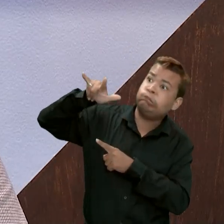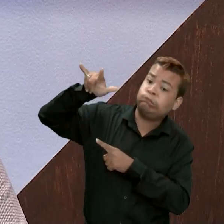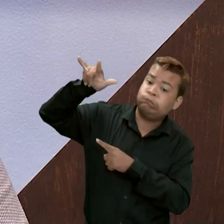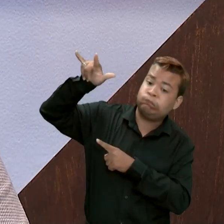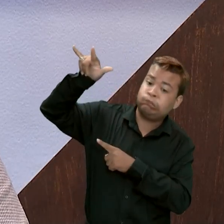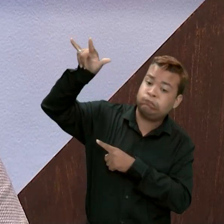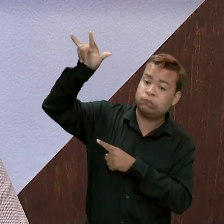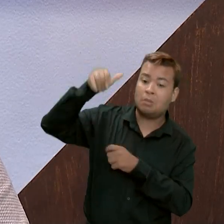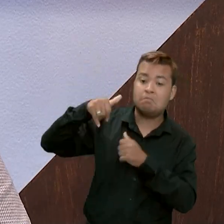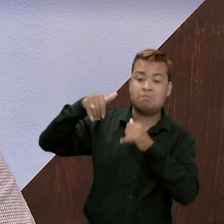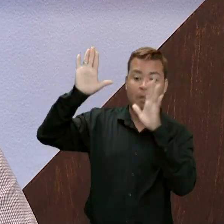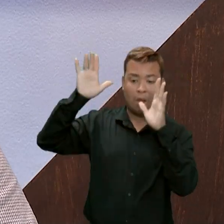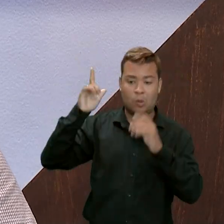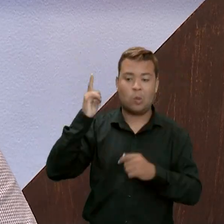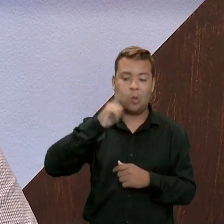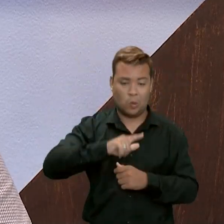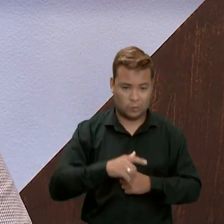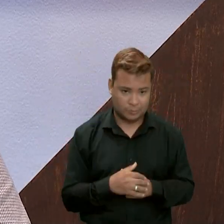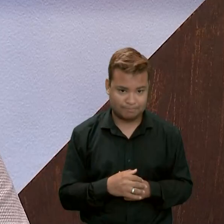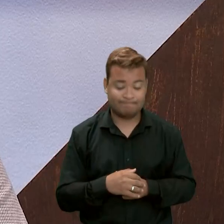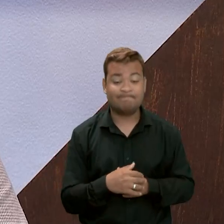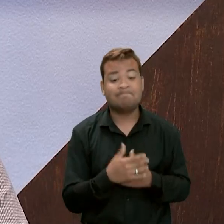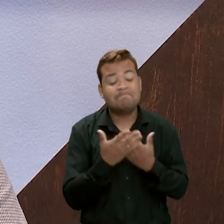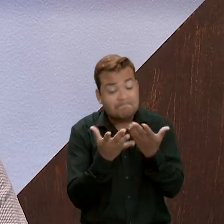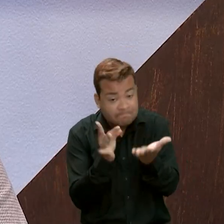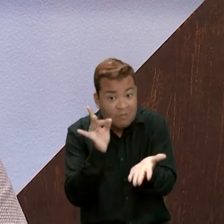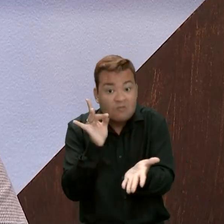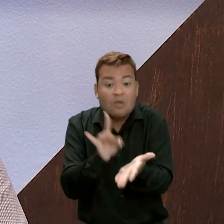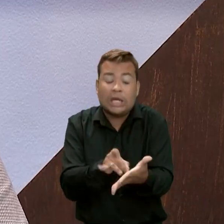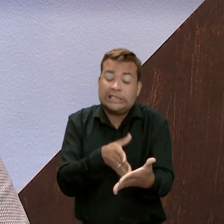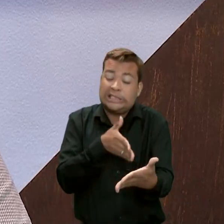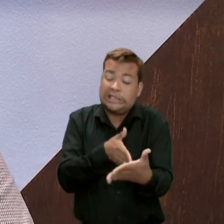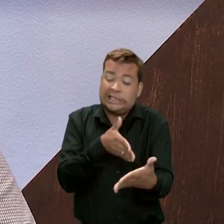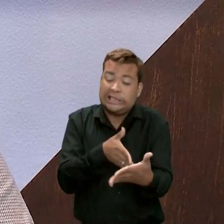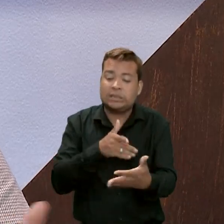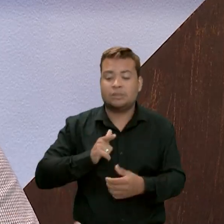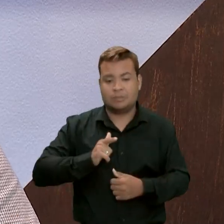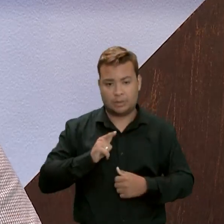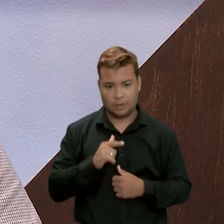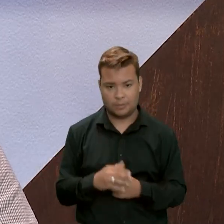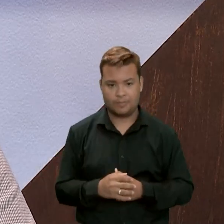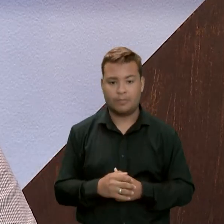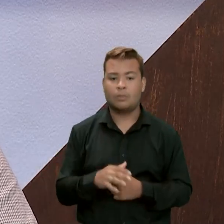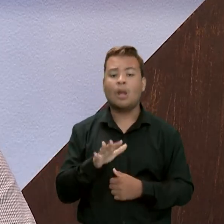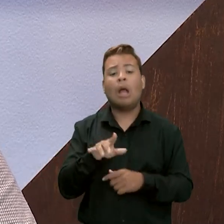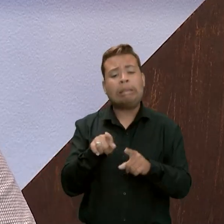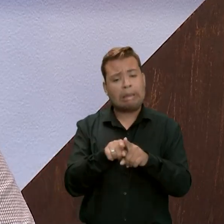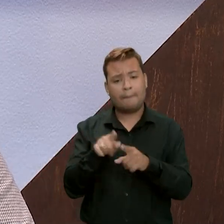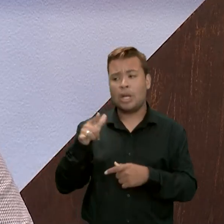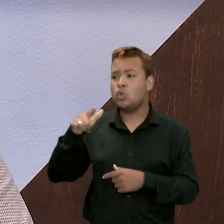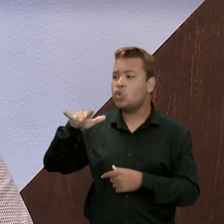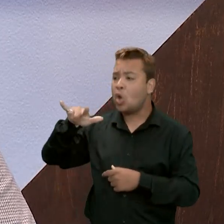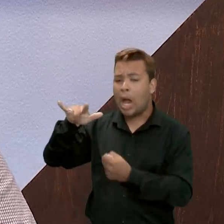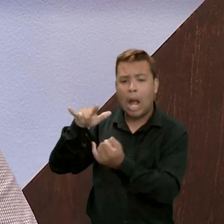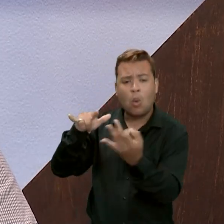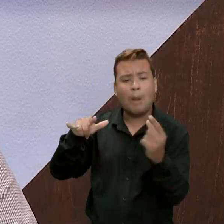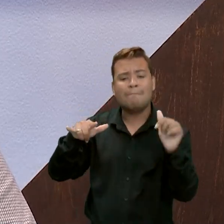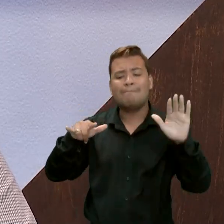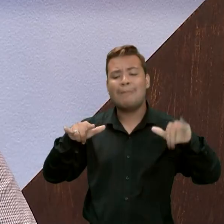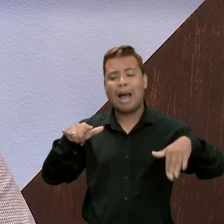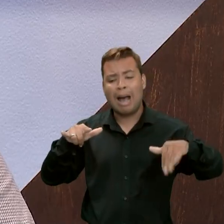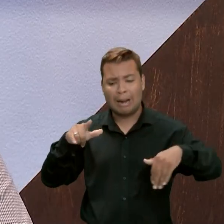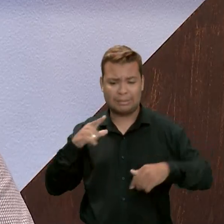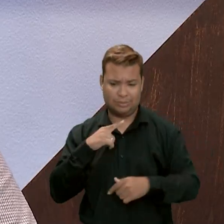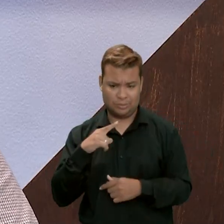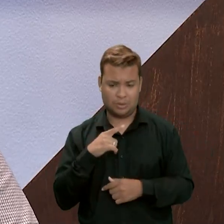também. Então, são essas as limitações. E os drones, existem drones mais baratos também, né? Quando eu aprendi a